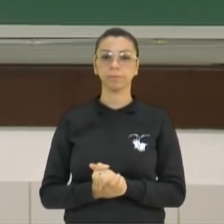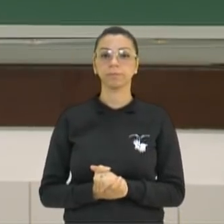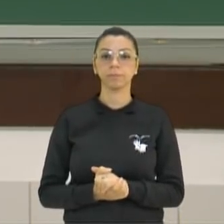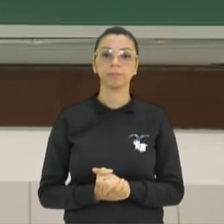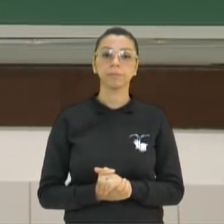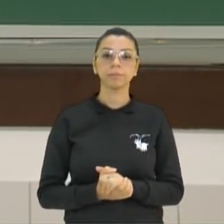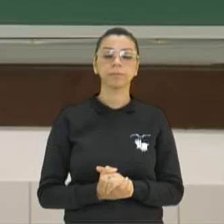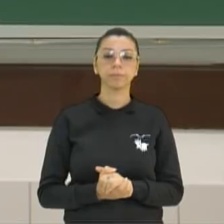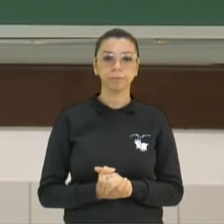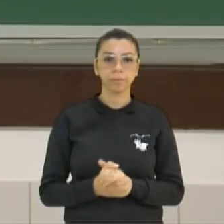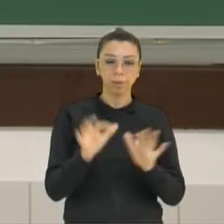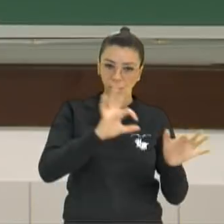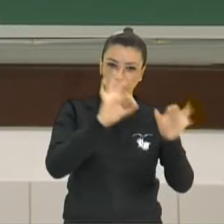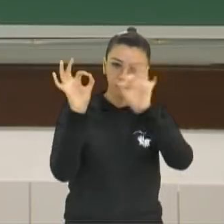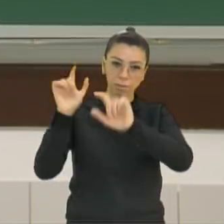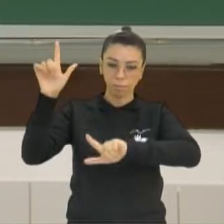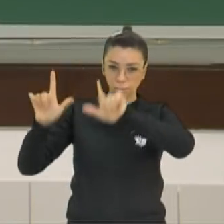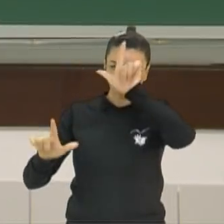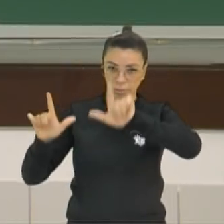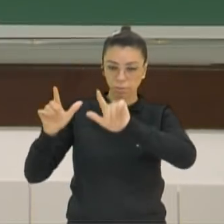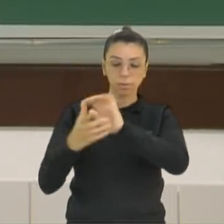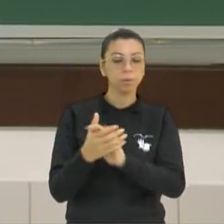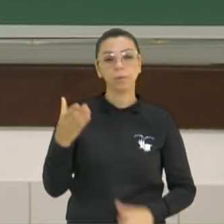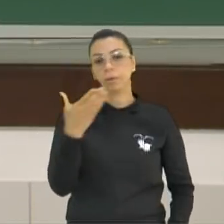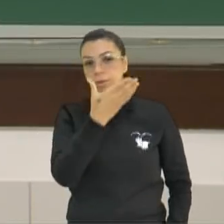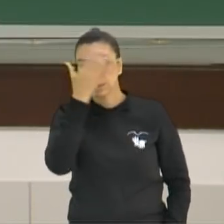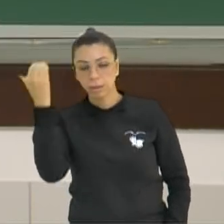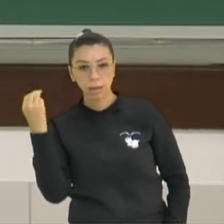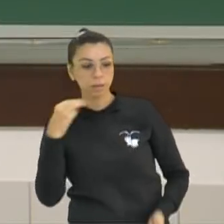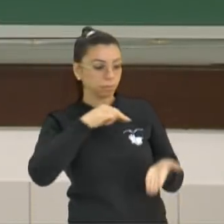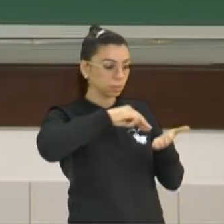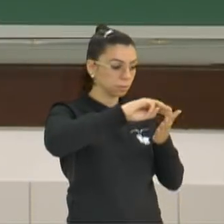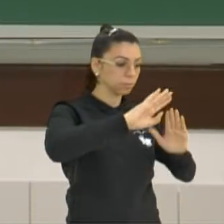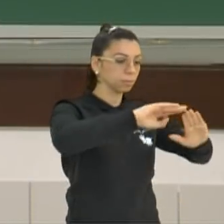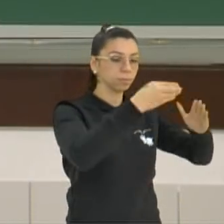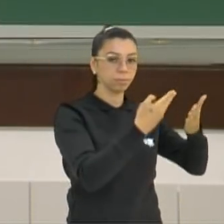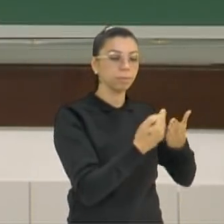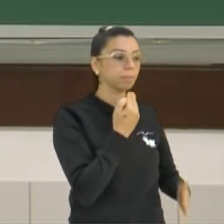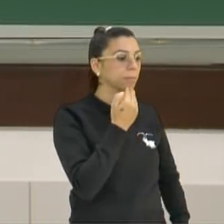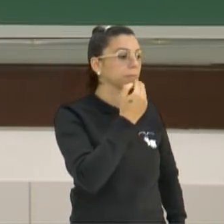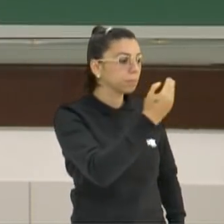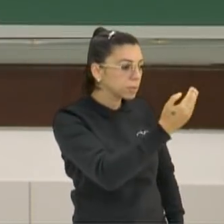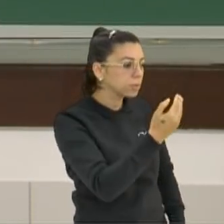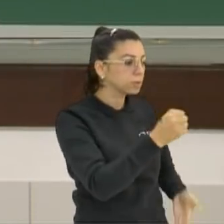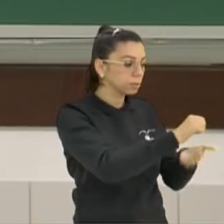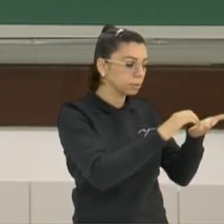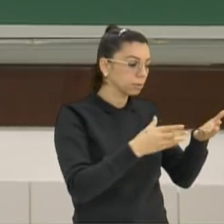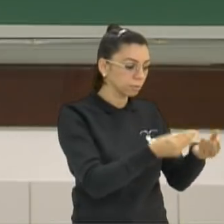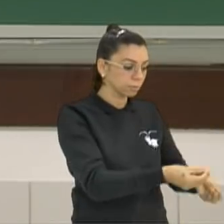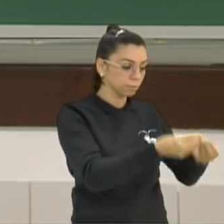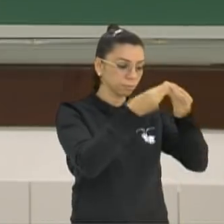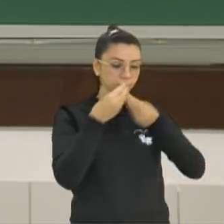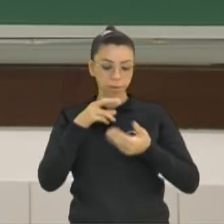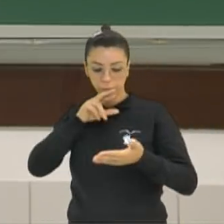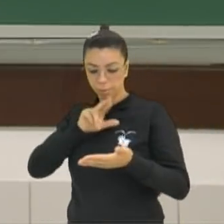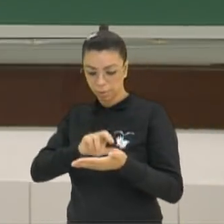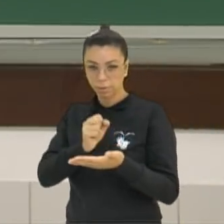Classroom. Está assistindo pela TV? Não esquece de ligar na escola, pedir o teu kit impresso, fazer todas as tuas